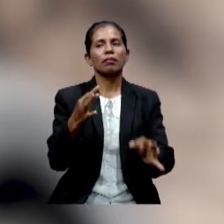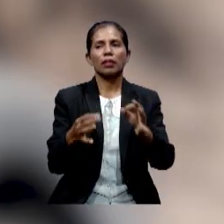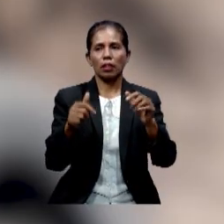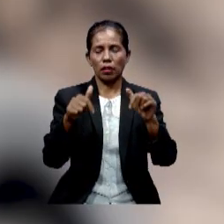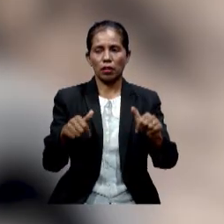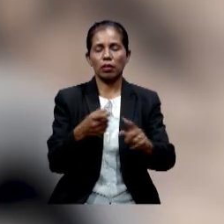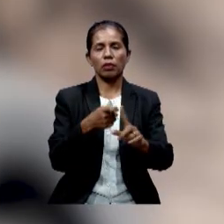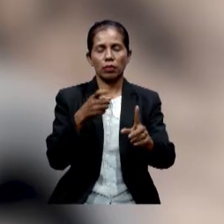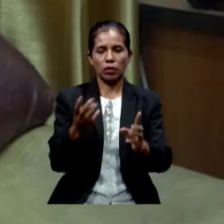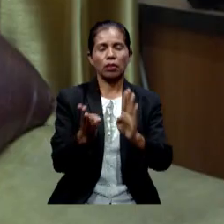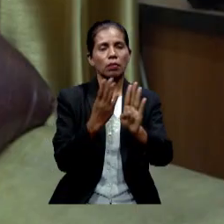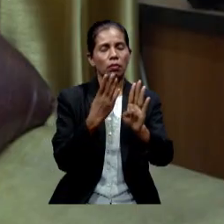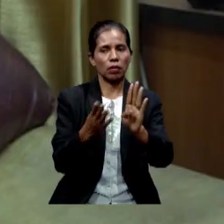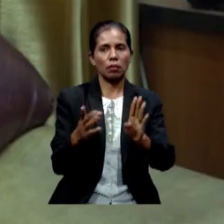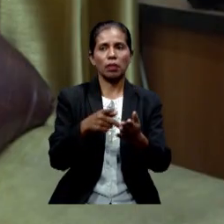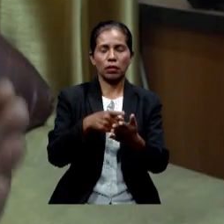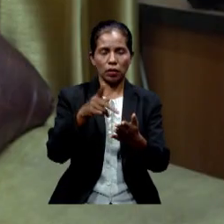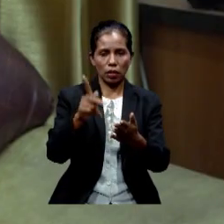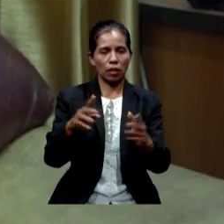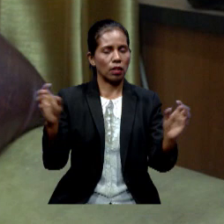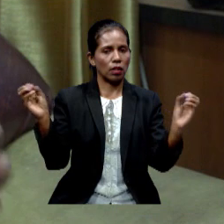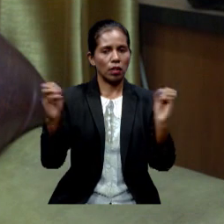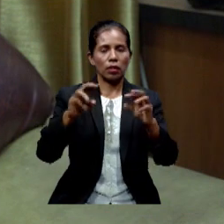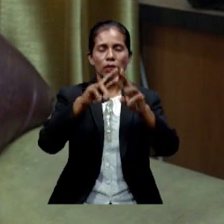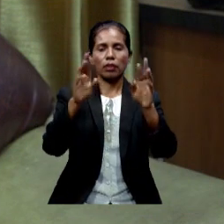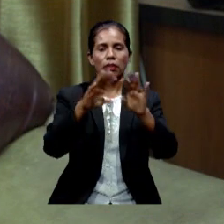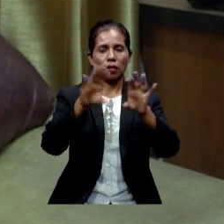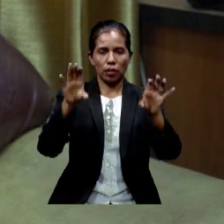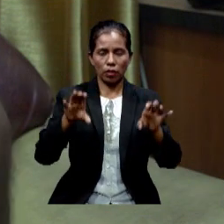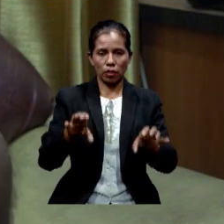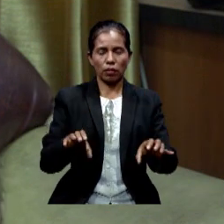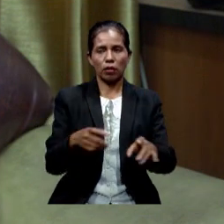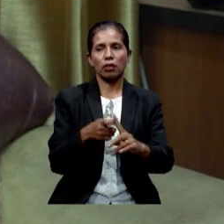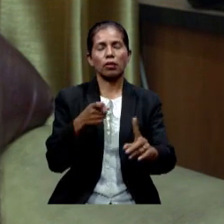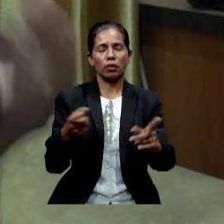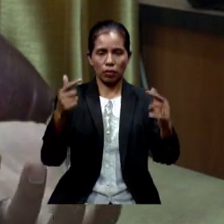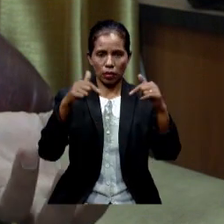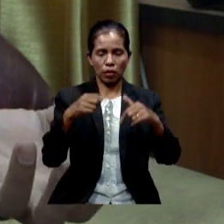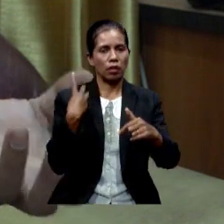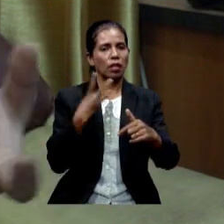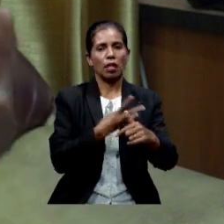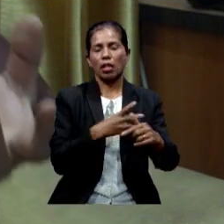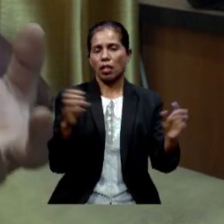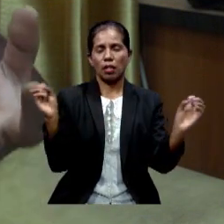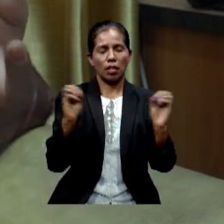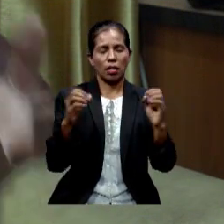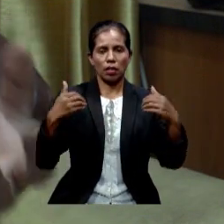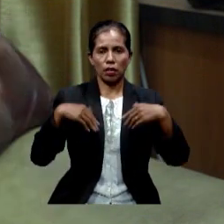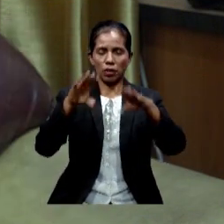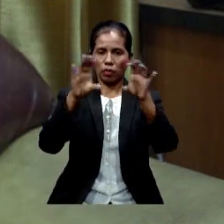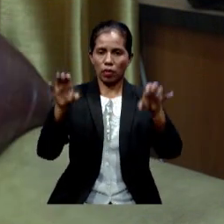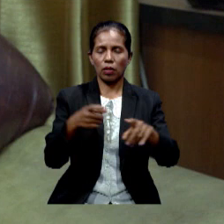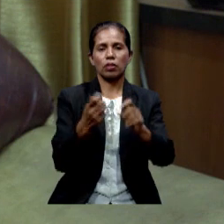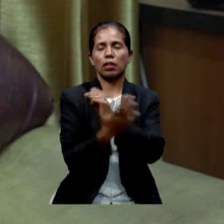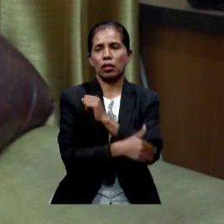mai liu sobre matan bot kono se luta sama be la iha dokumentus oficial rumo se karantina antes tamo mai nomos la iha dokumentus certificado de nação de